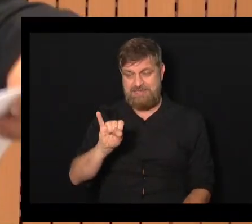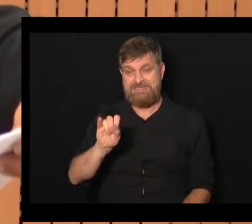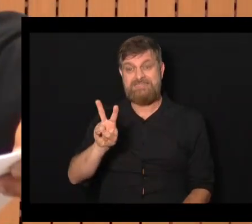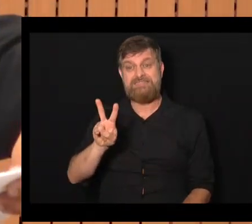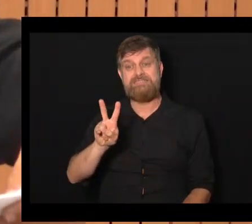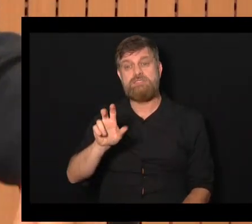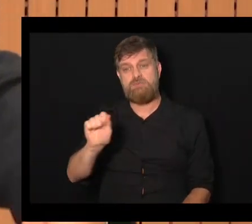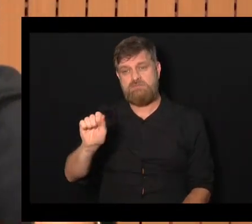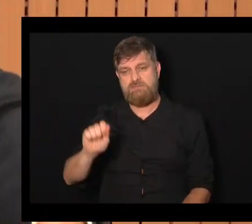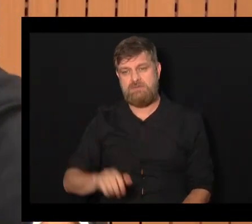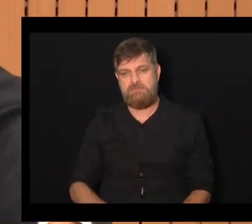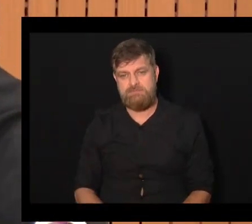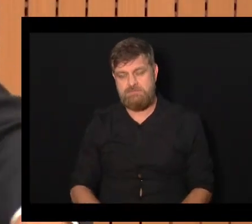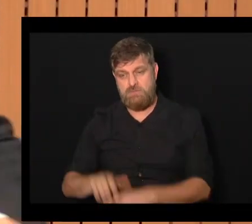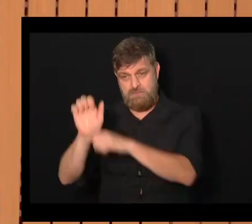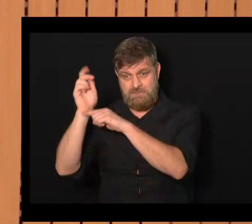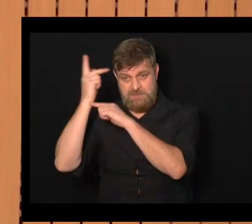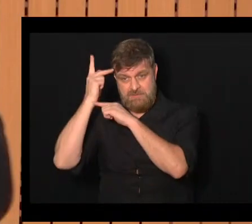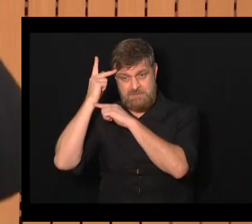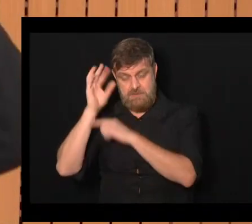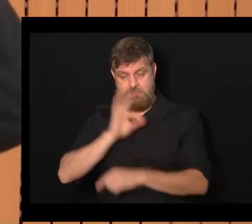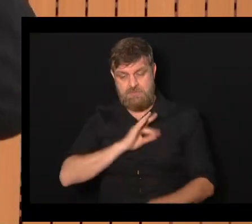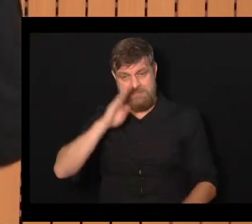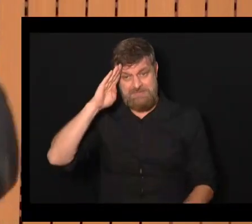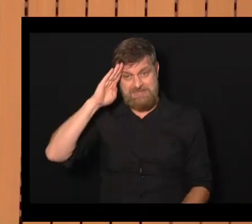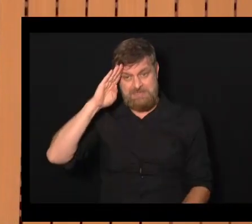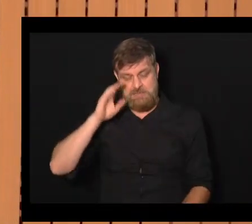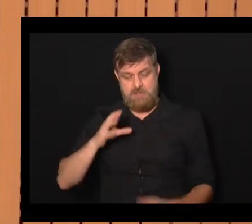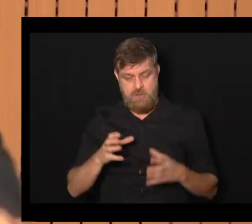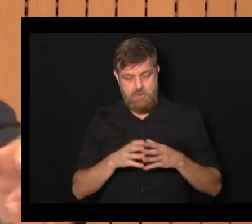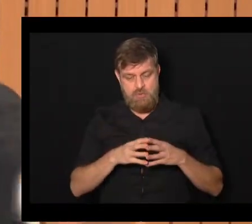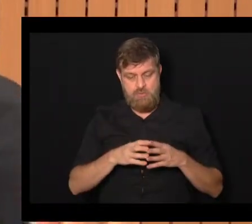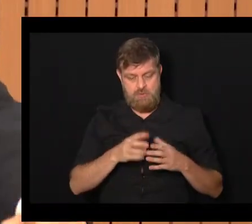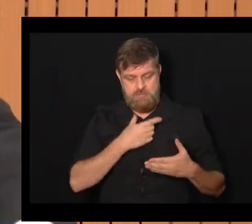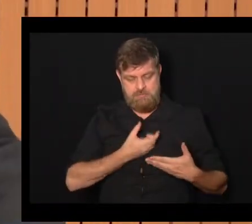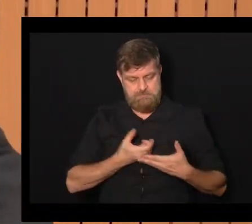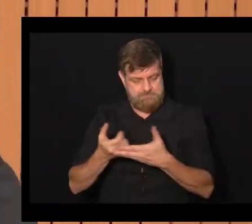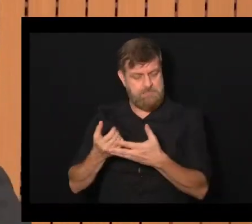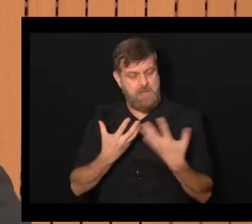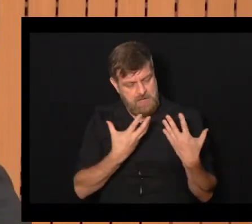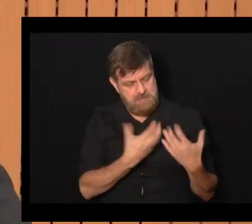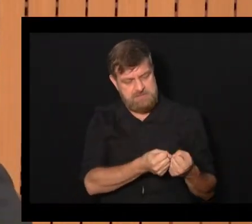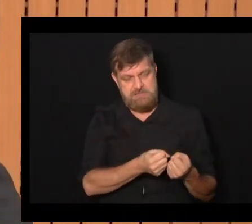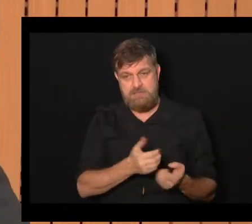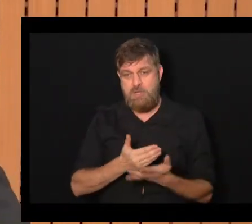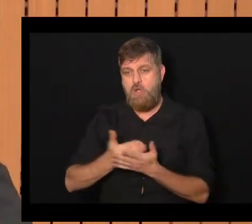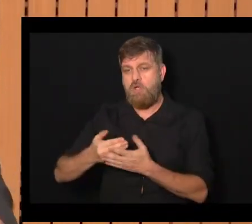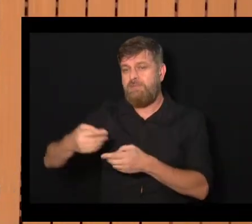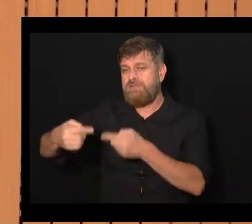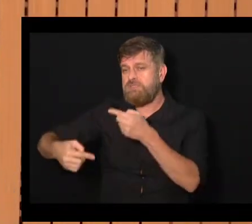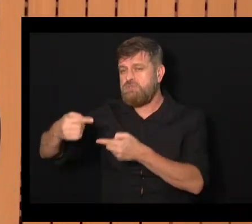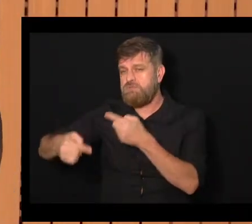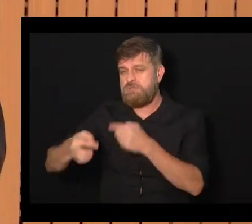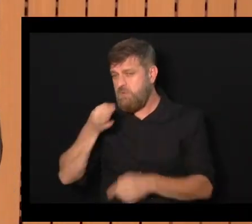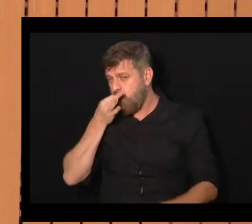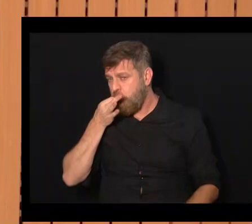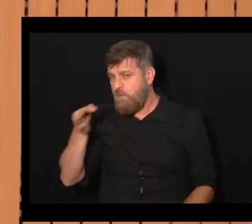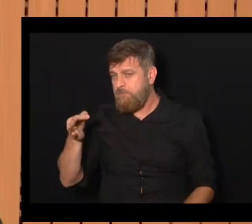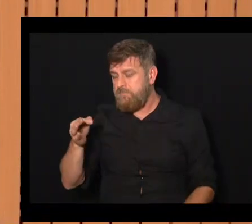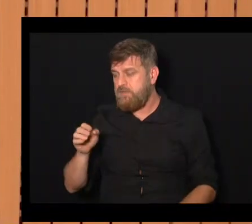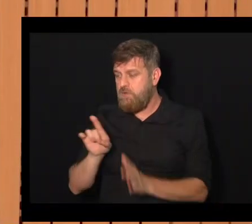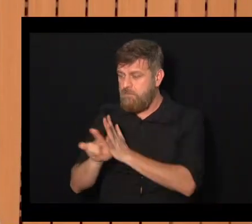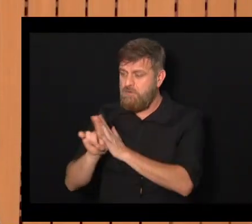Militar do Estado de São Paulo. Parecer da Comissão Especial de Honraria favorável. Com o parecer favorável ao projeto, a matéria entre discussão e indago do